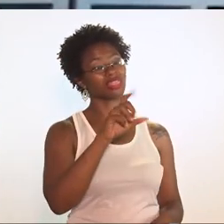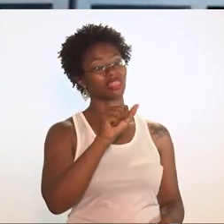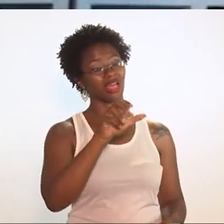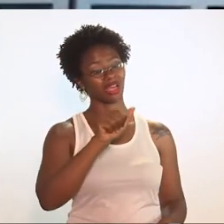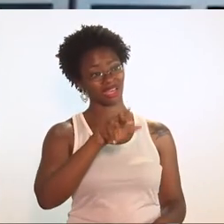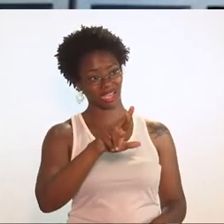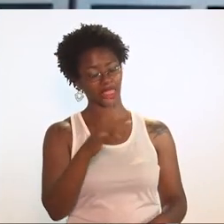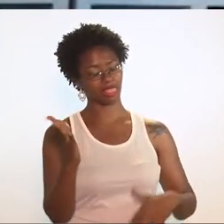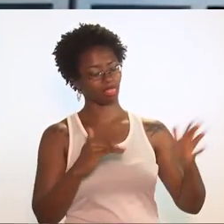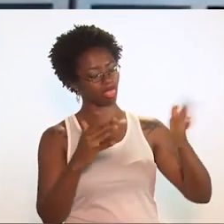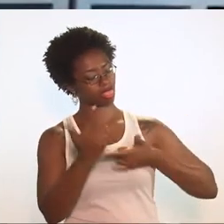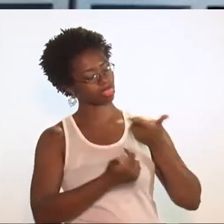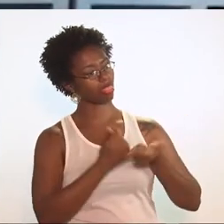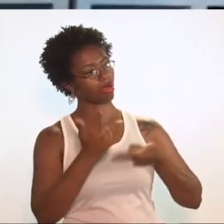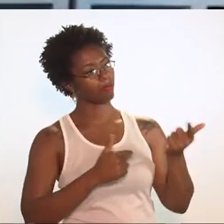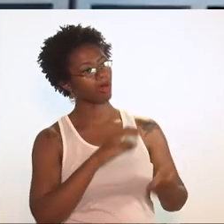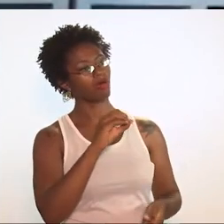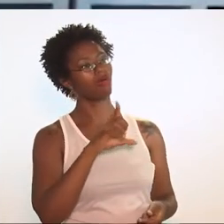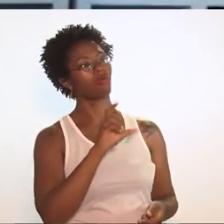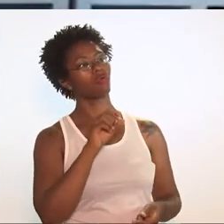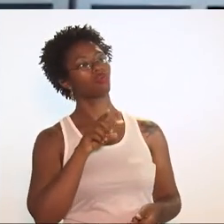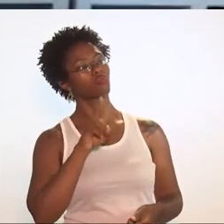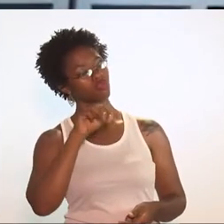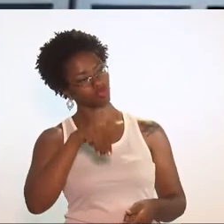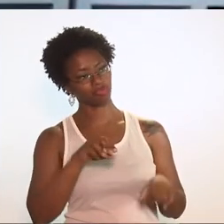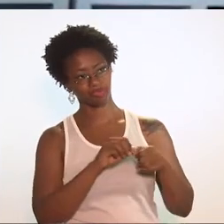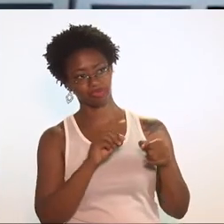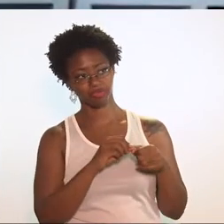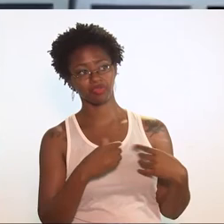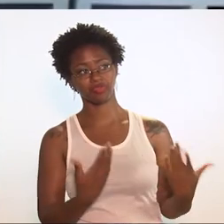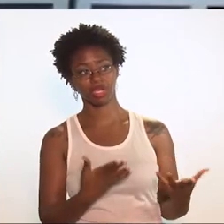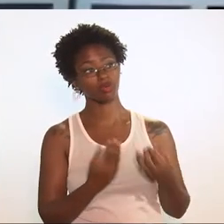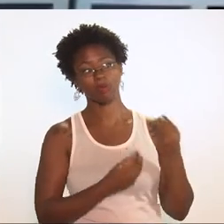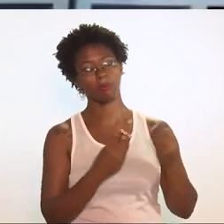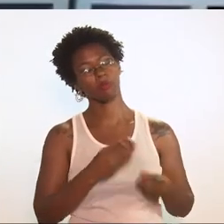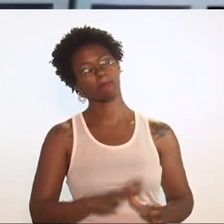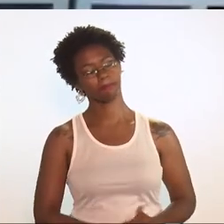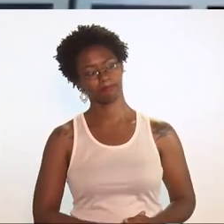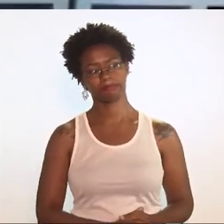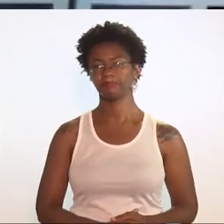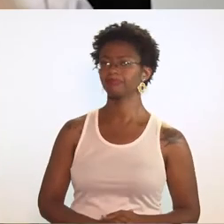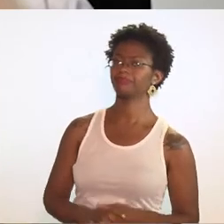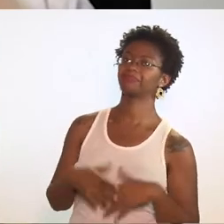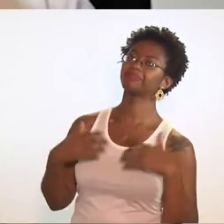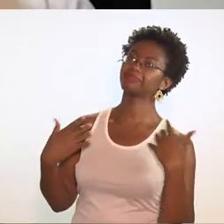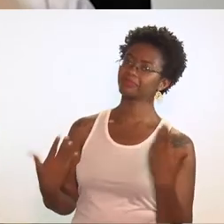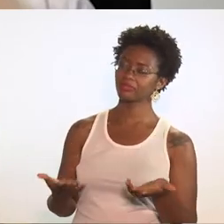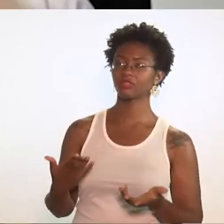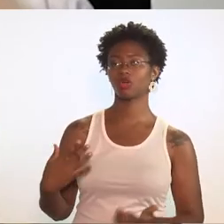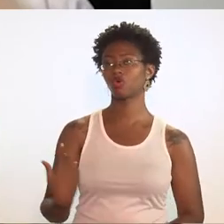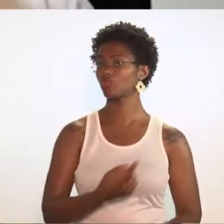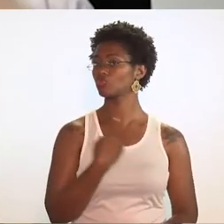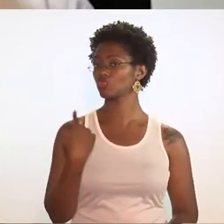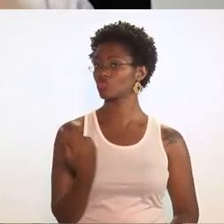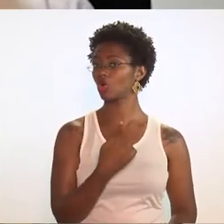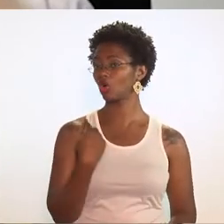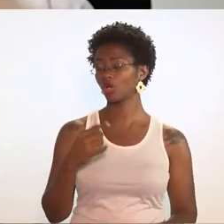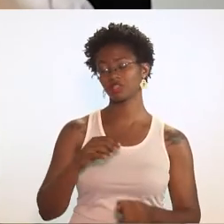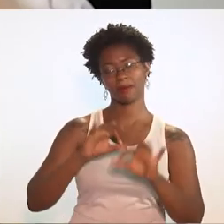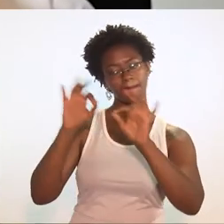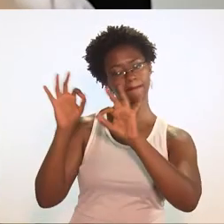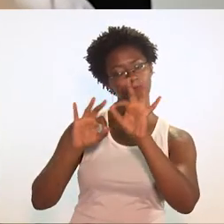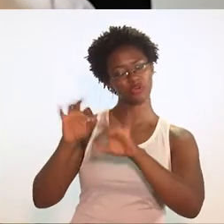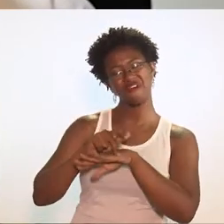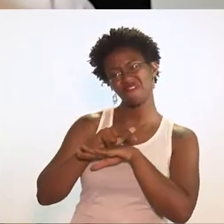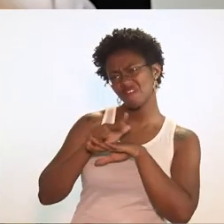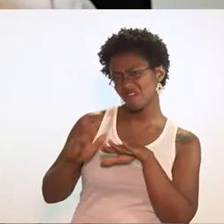em Dakar, trazendo esse trabalho que o Olodum tem realizado? Olha, a